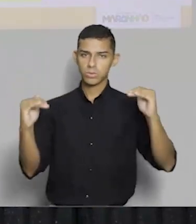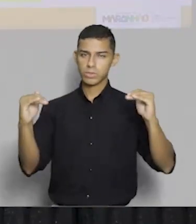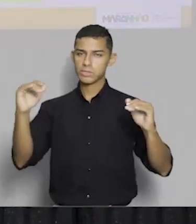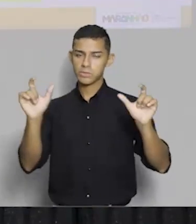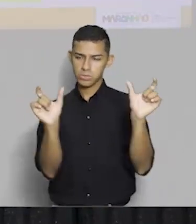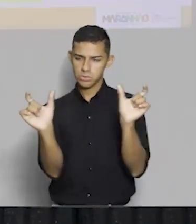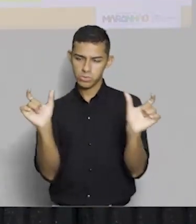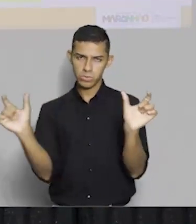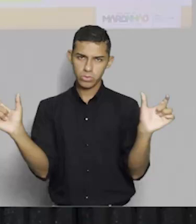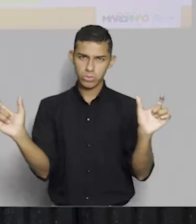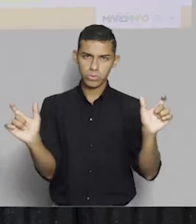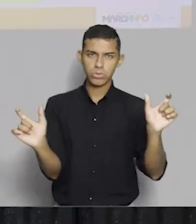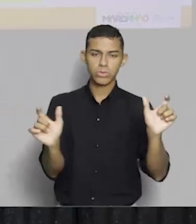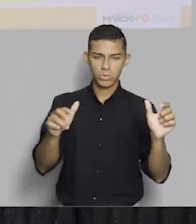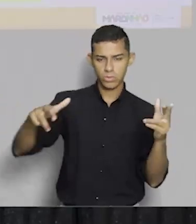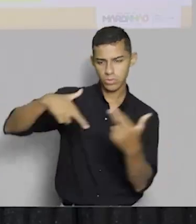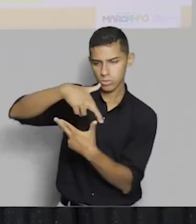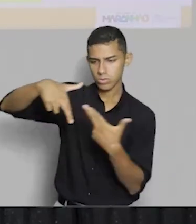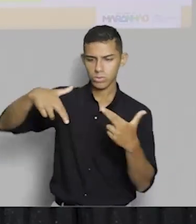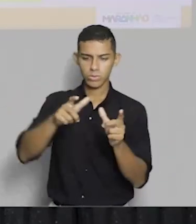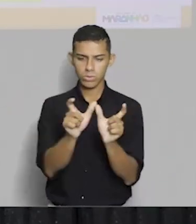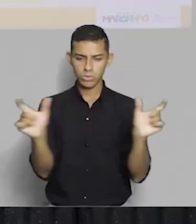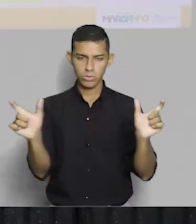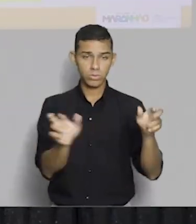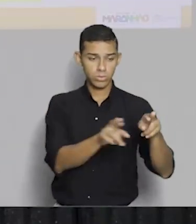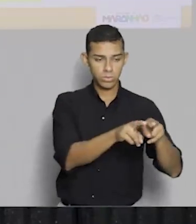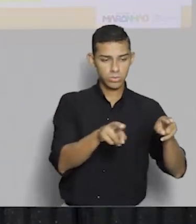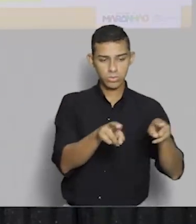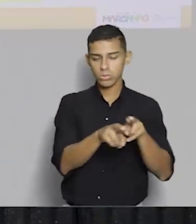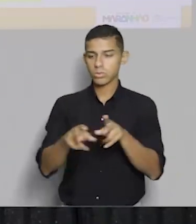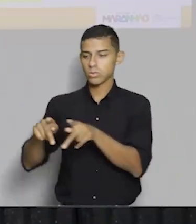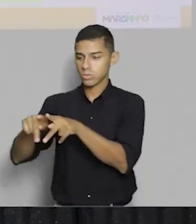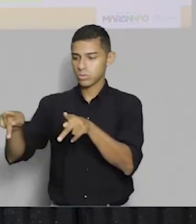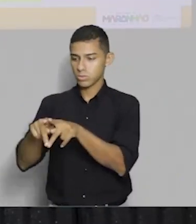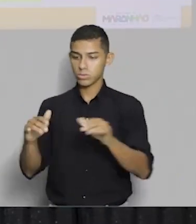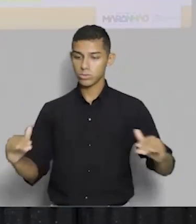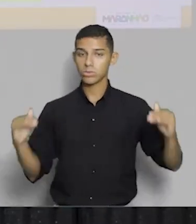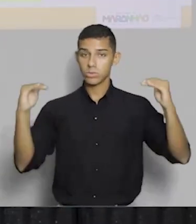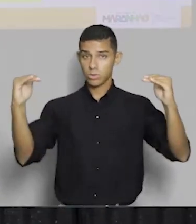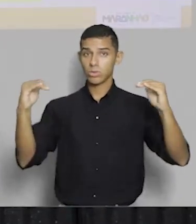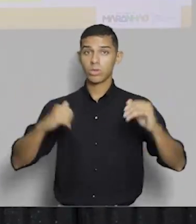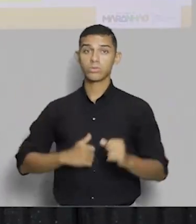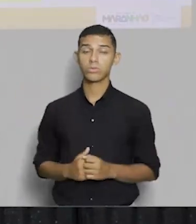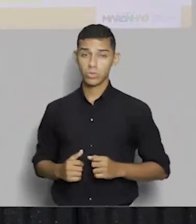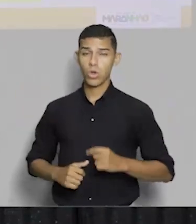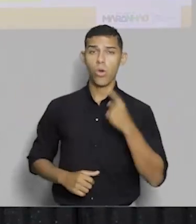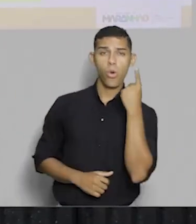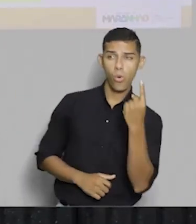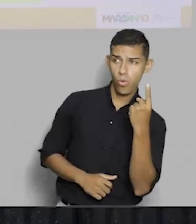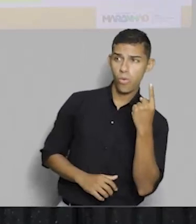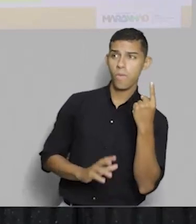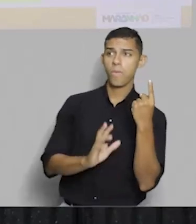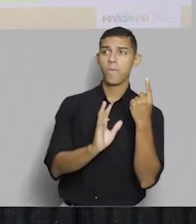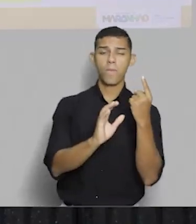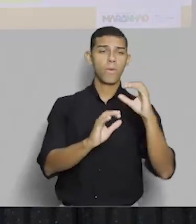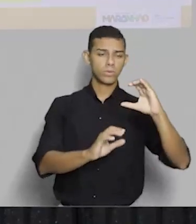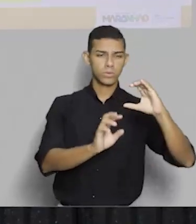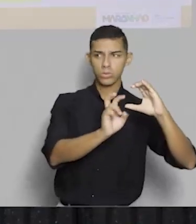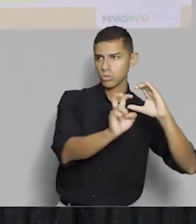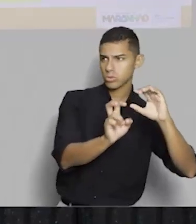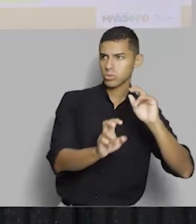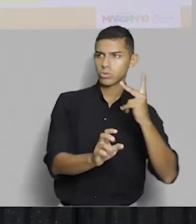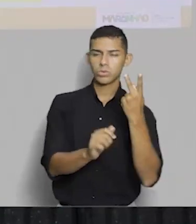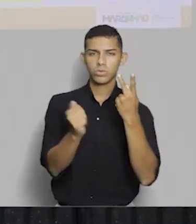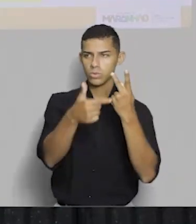da equação nós vamos chegar aos seguintes coeficientes 1 para o pentano 8 para o gás